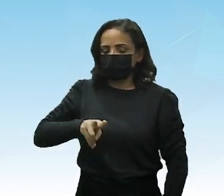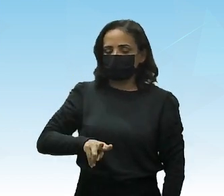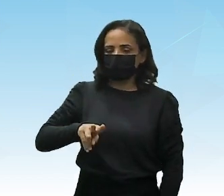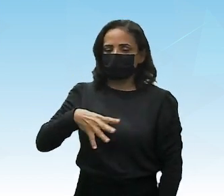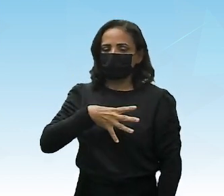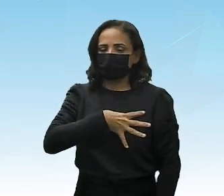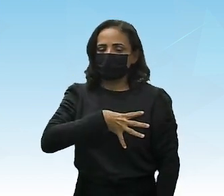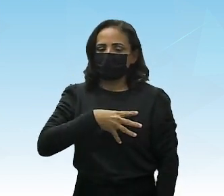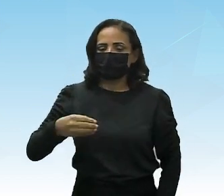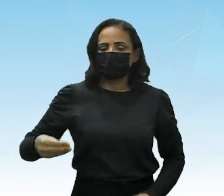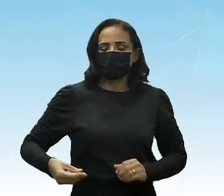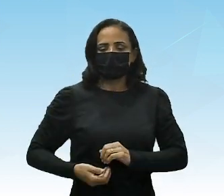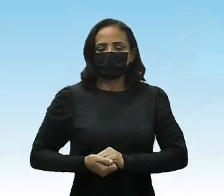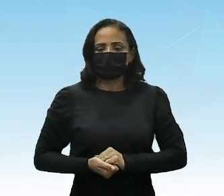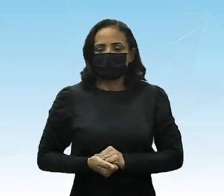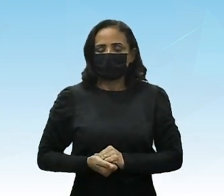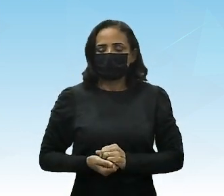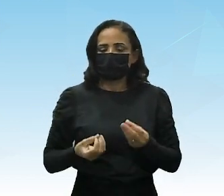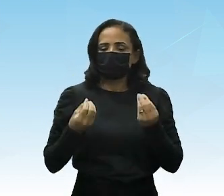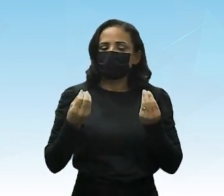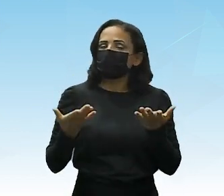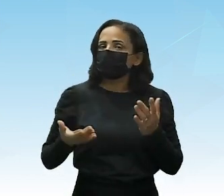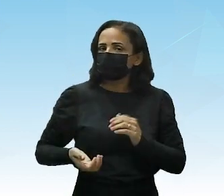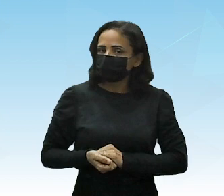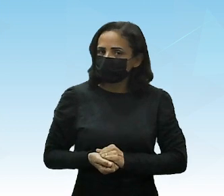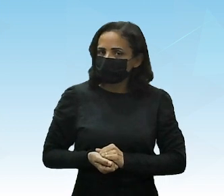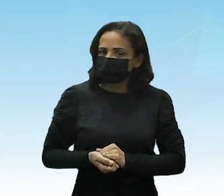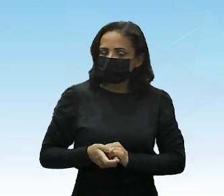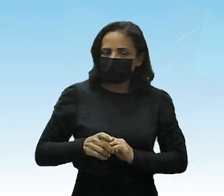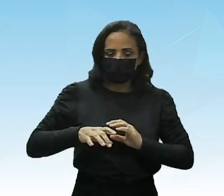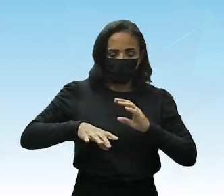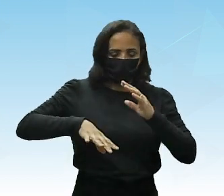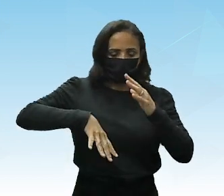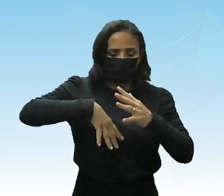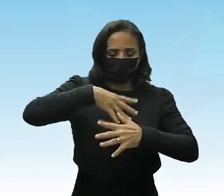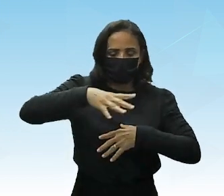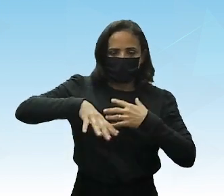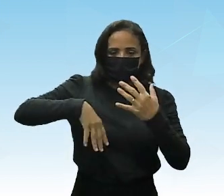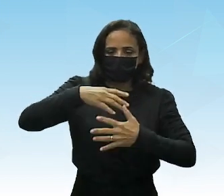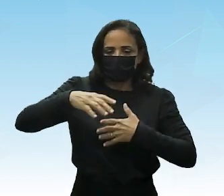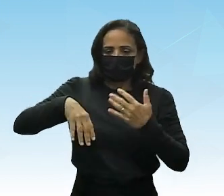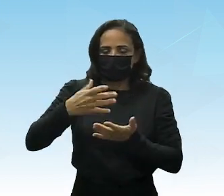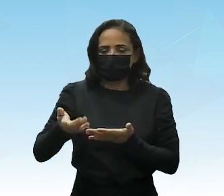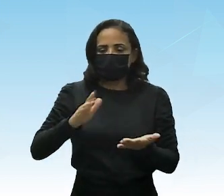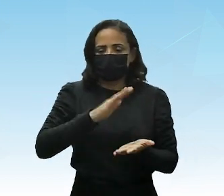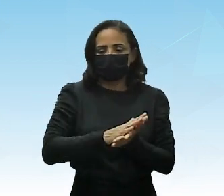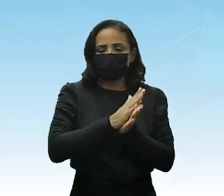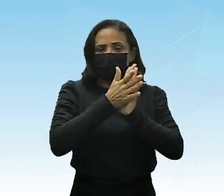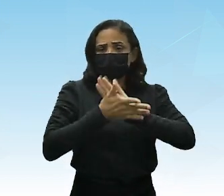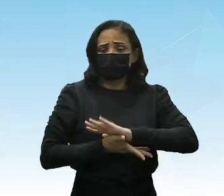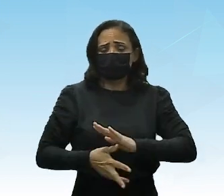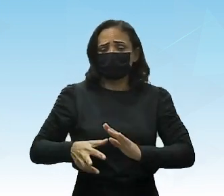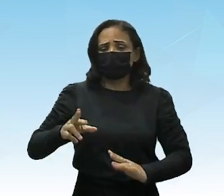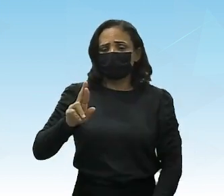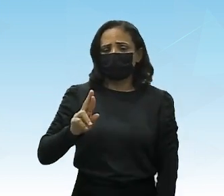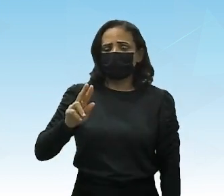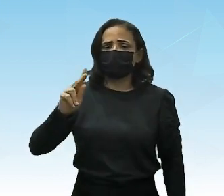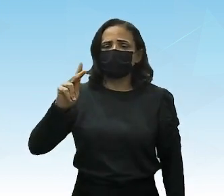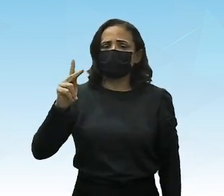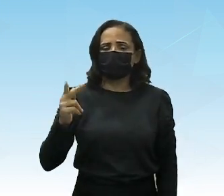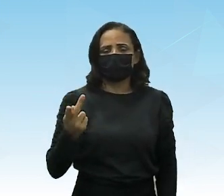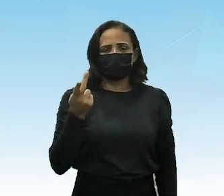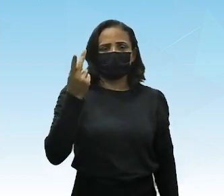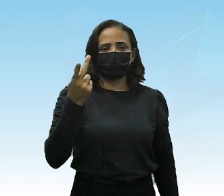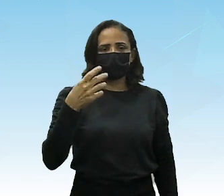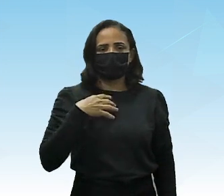nome do anticorpo, anti-RH. É para destruir os RHs. Ora, quando esse